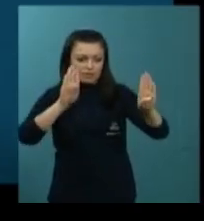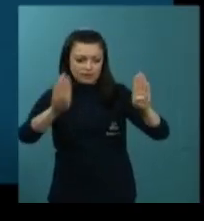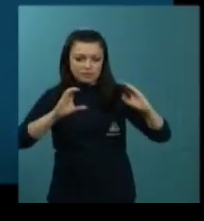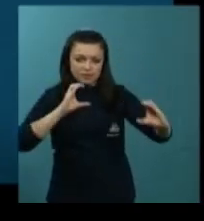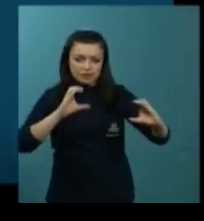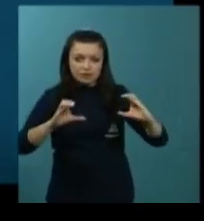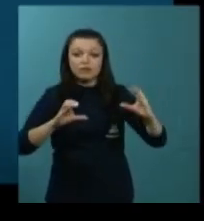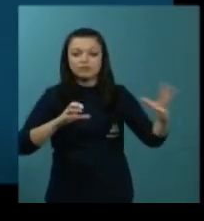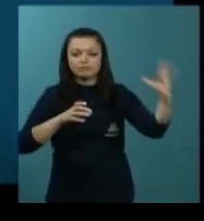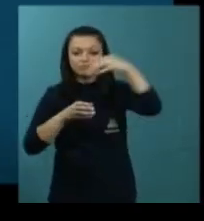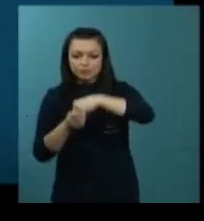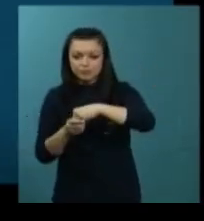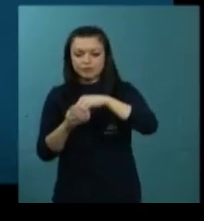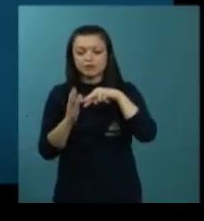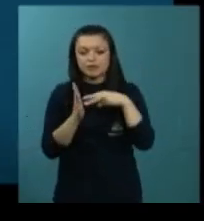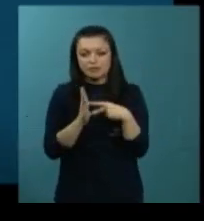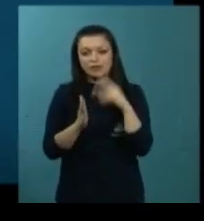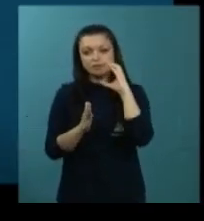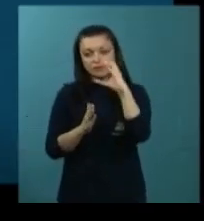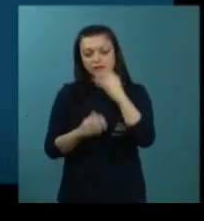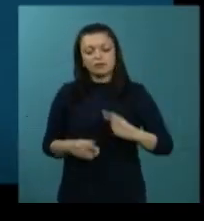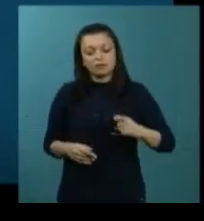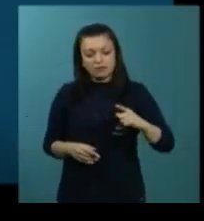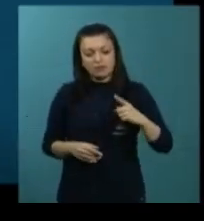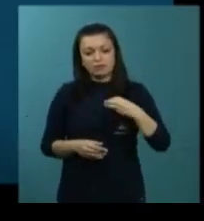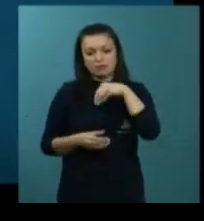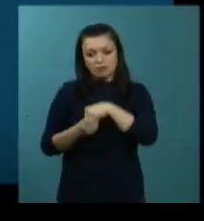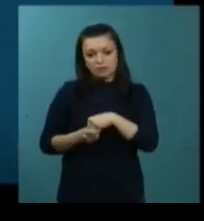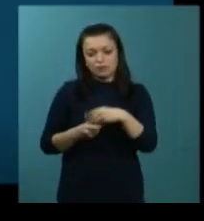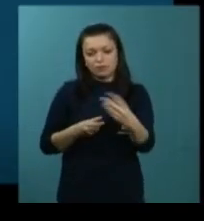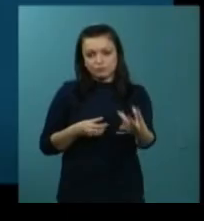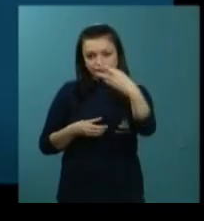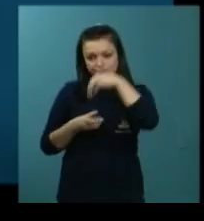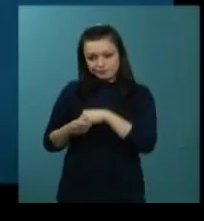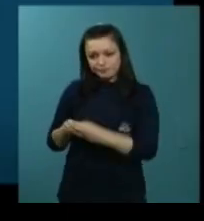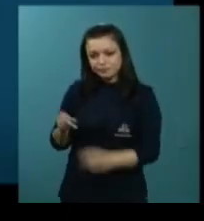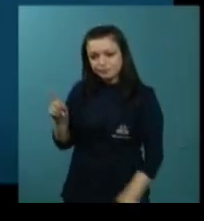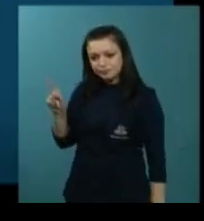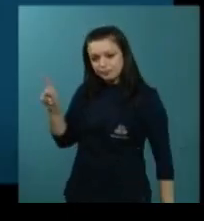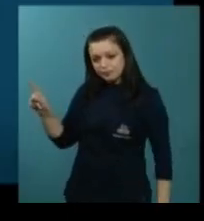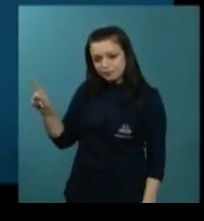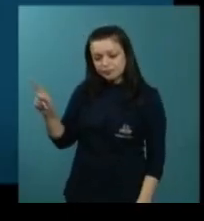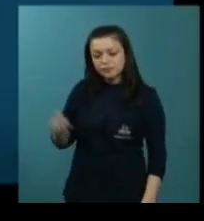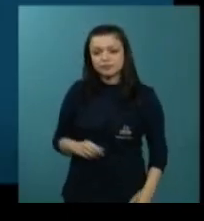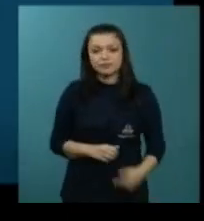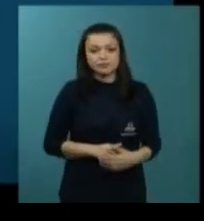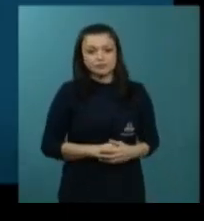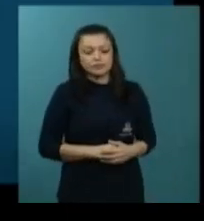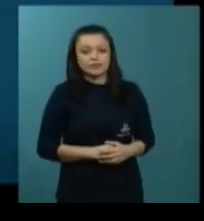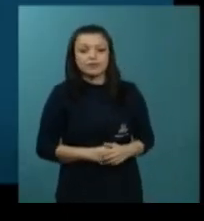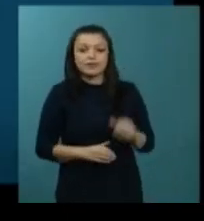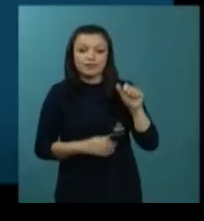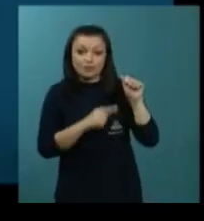Ele está contido no conjunto B. Portanto, A é